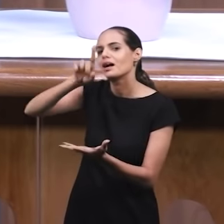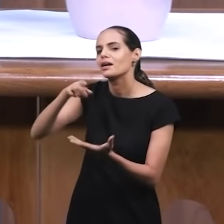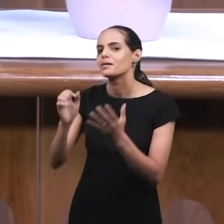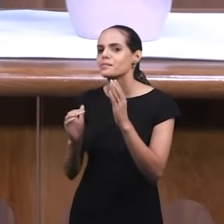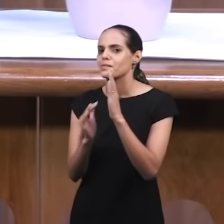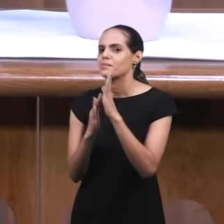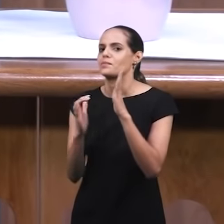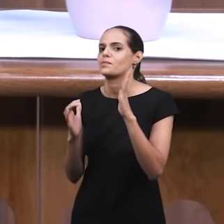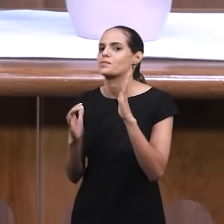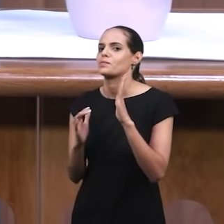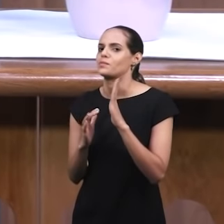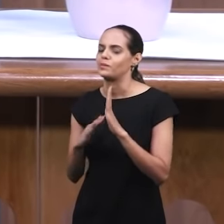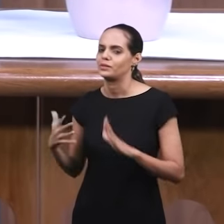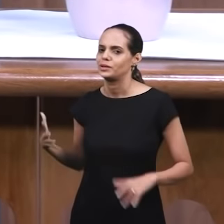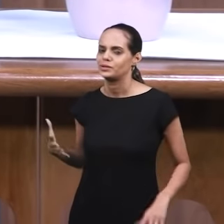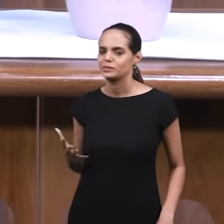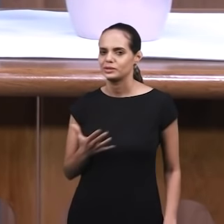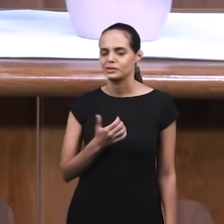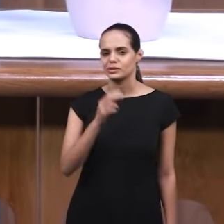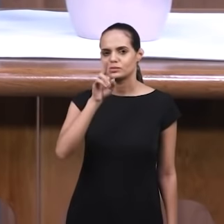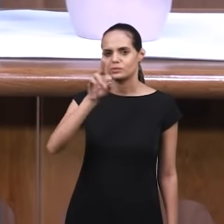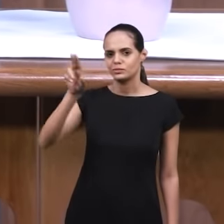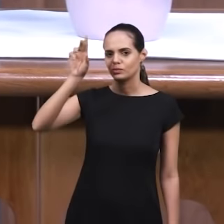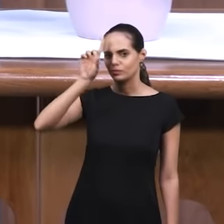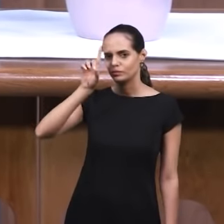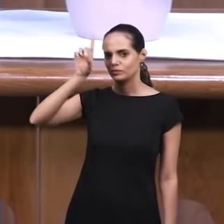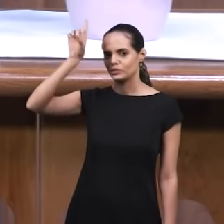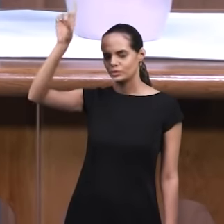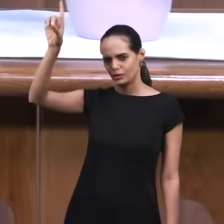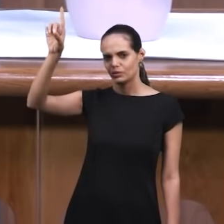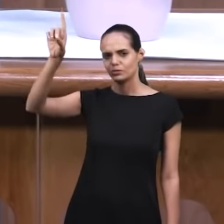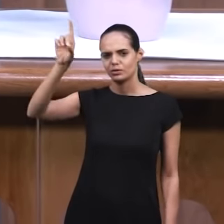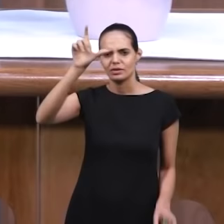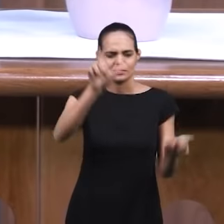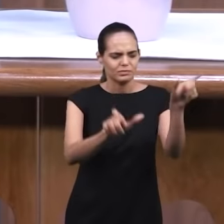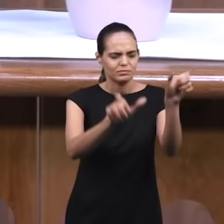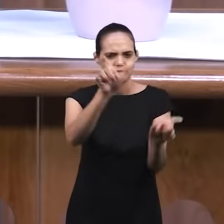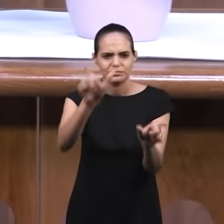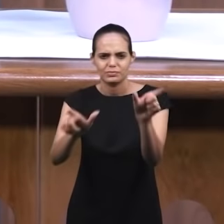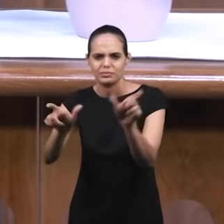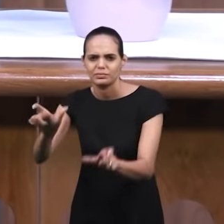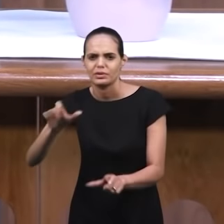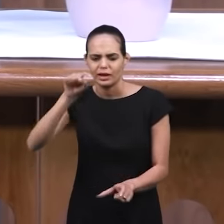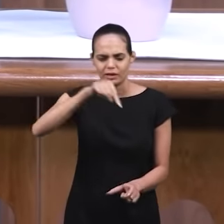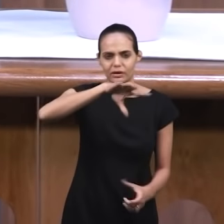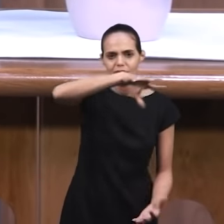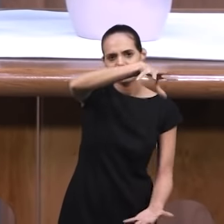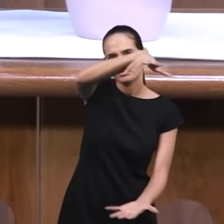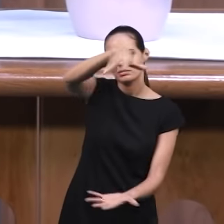adoração ao nome do Senhor. Toda criatura de Deus na terra